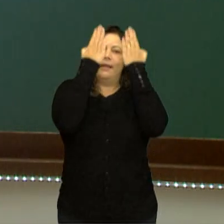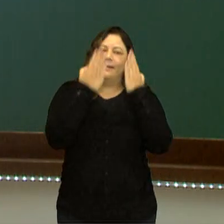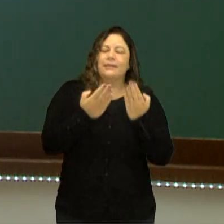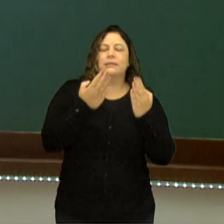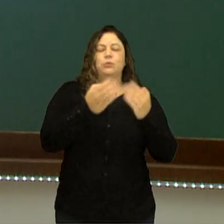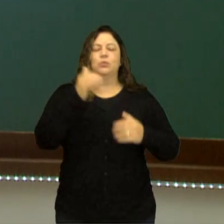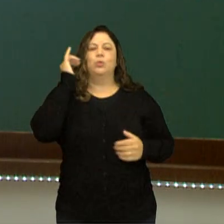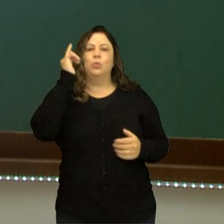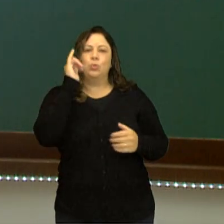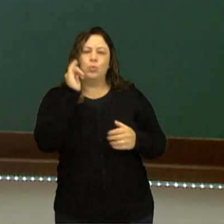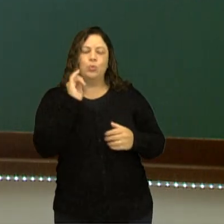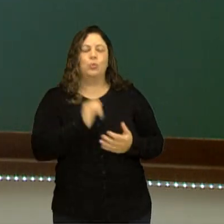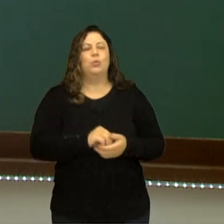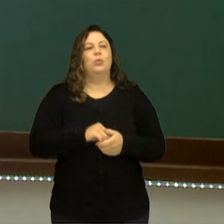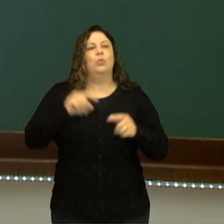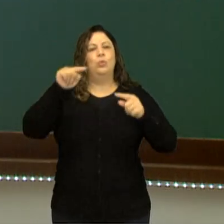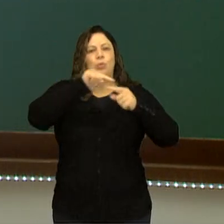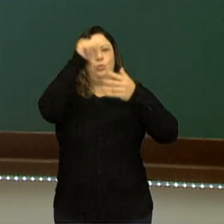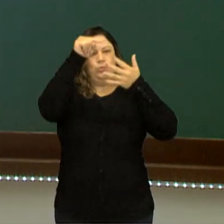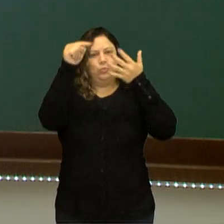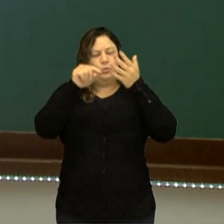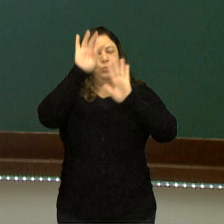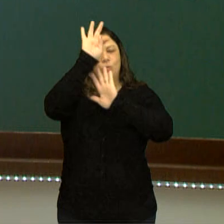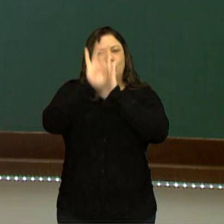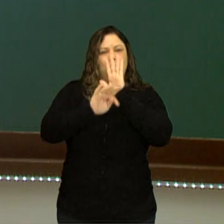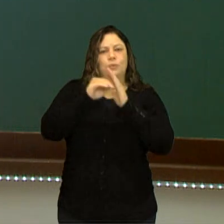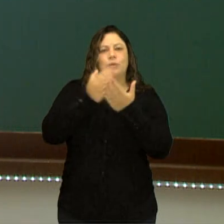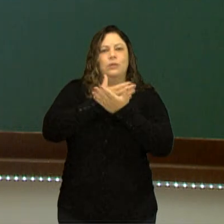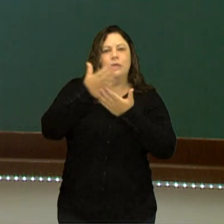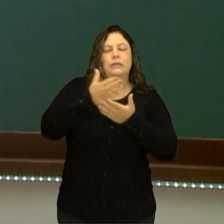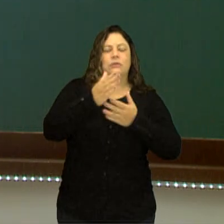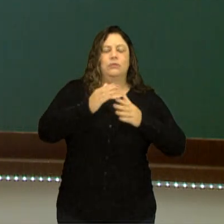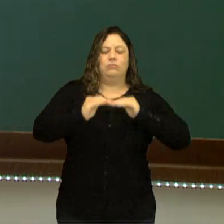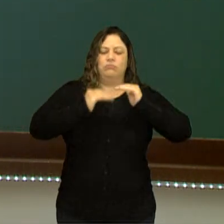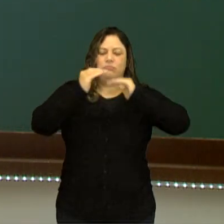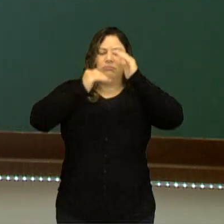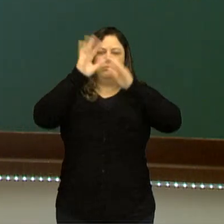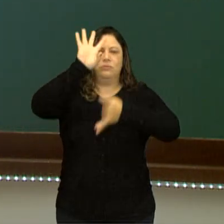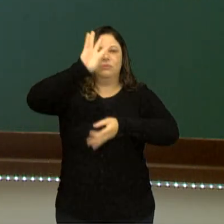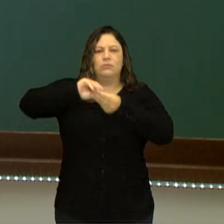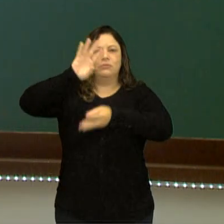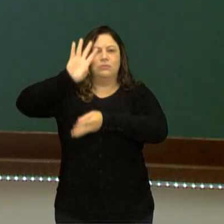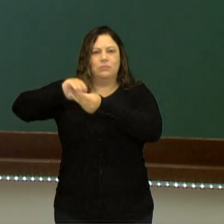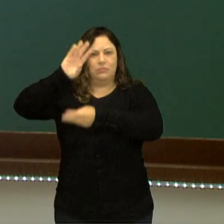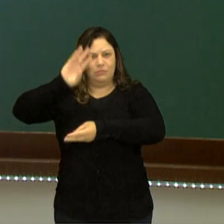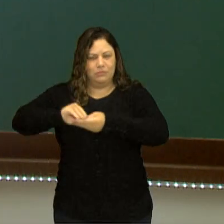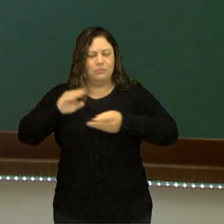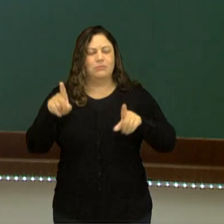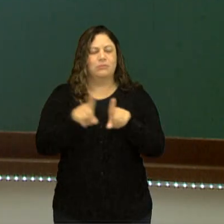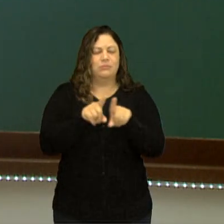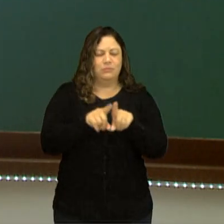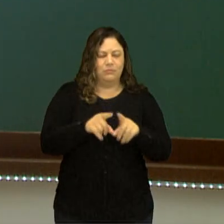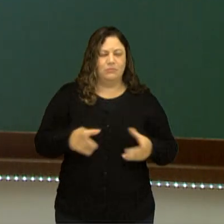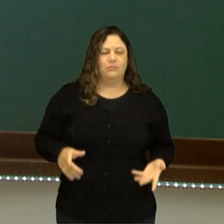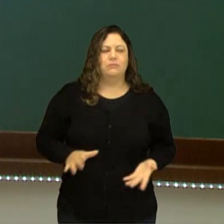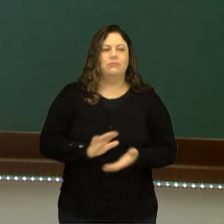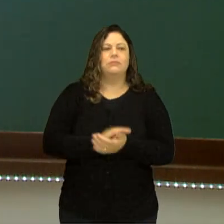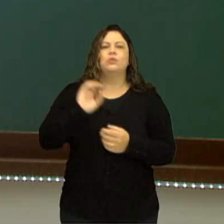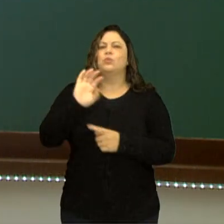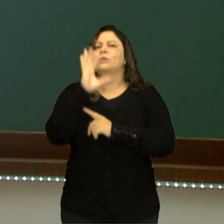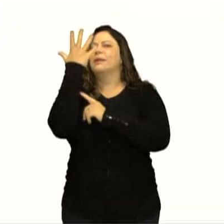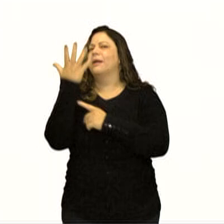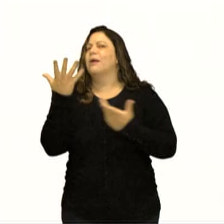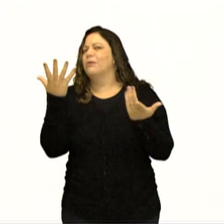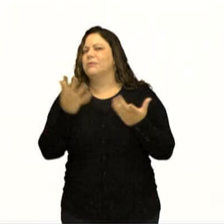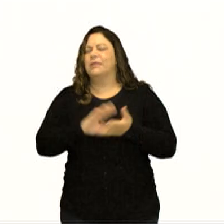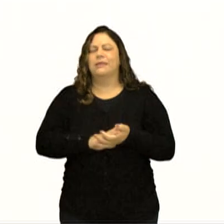conto. O conto, como todo texto, tem introdução, desenvolvimento e conclusão. Isso mesmo. E o que acontece na